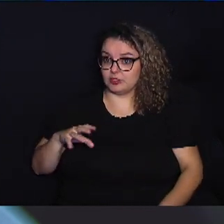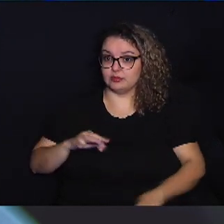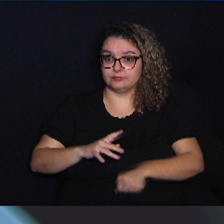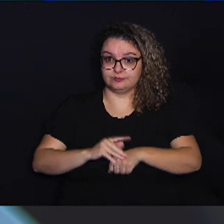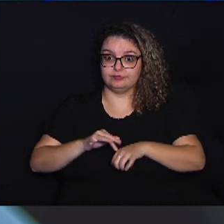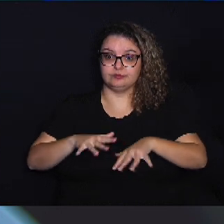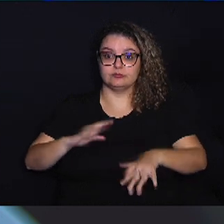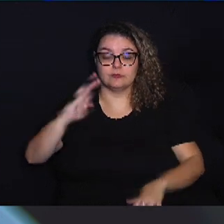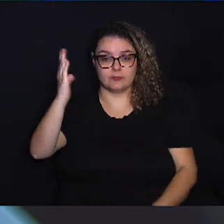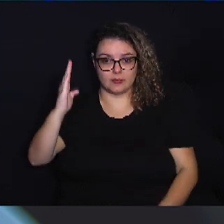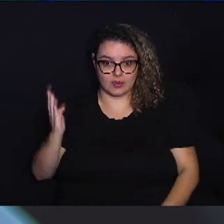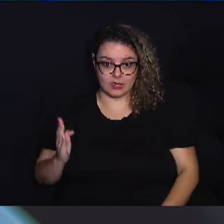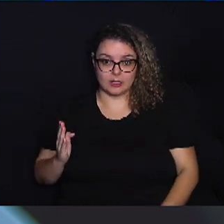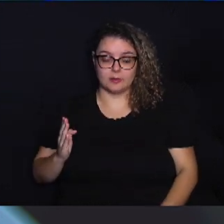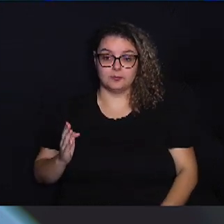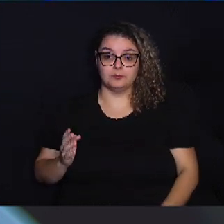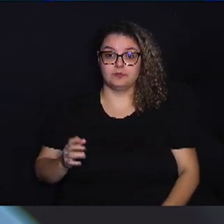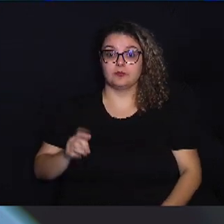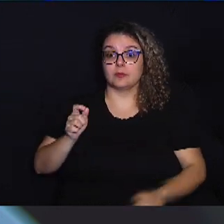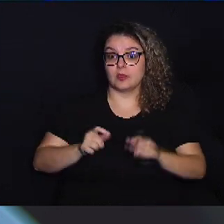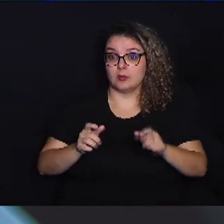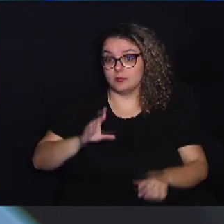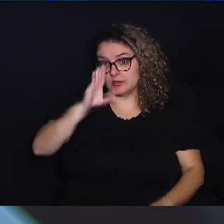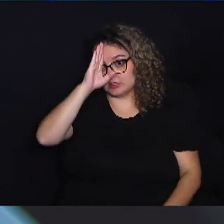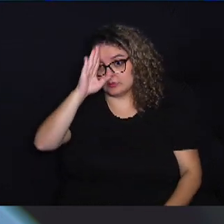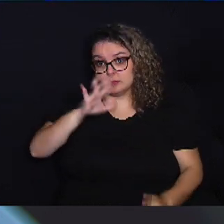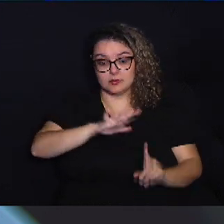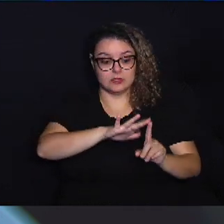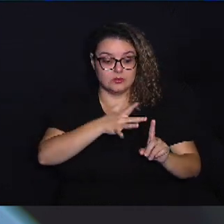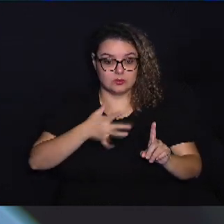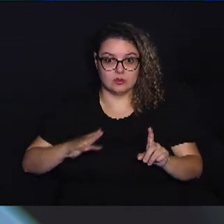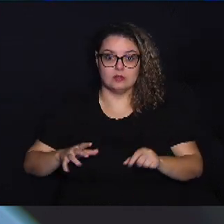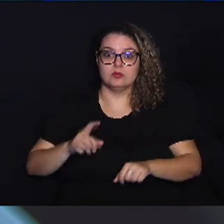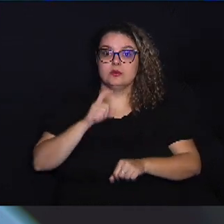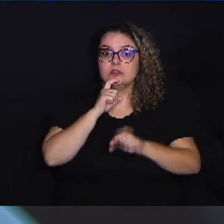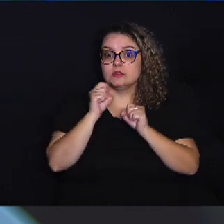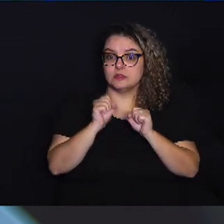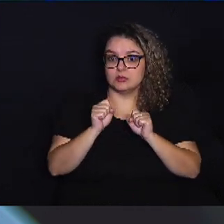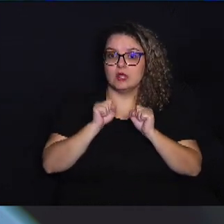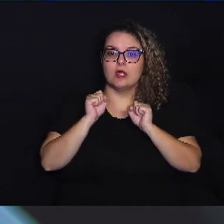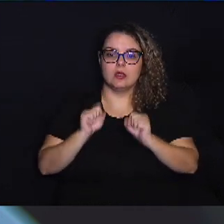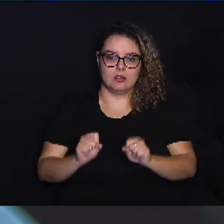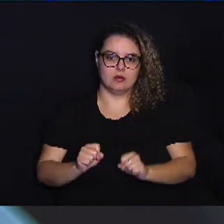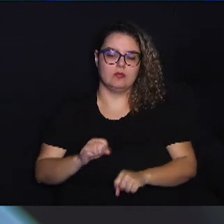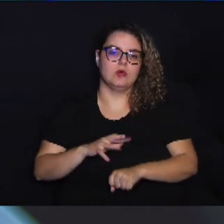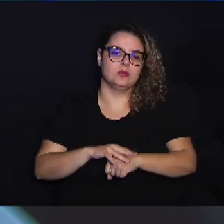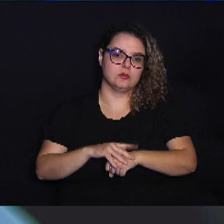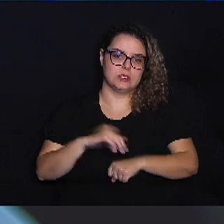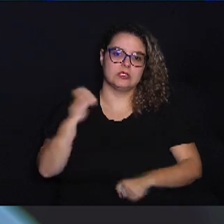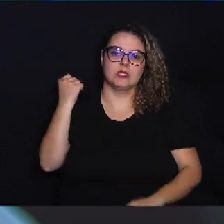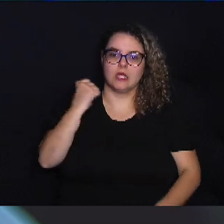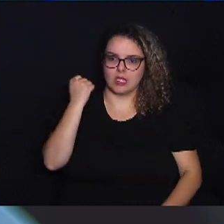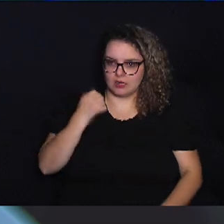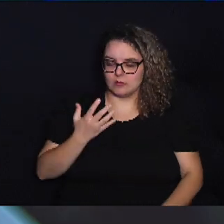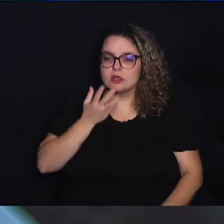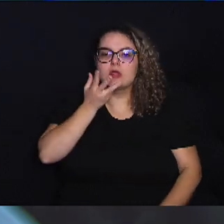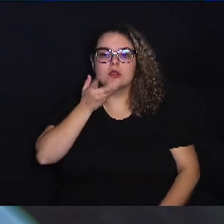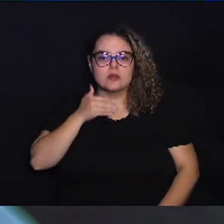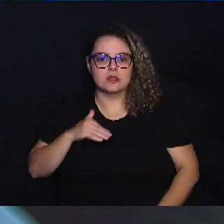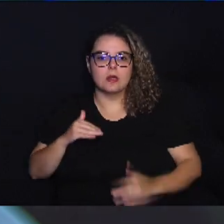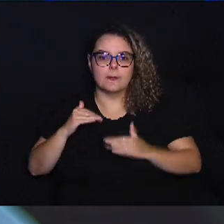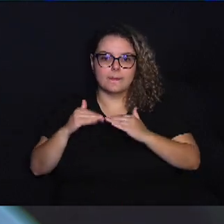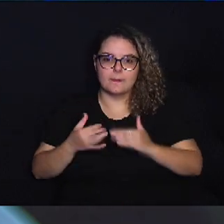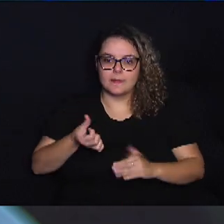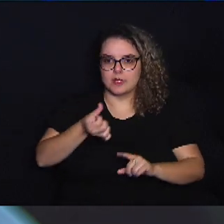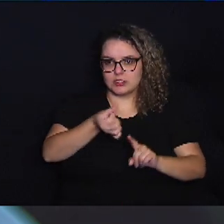acomete as pessoas particularmente na época do outono e inverno e pode causar doença grave nas crianças menores do que